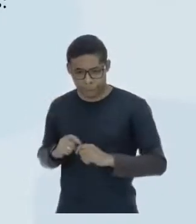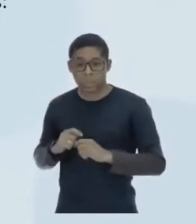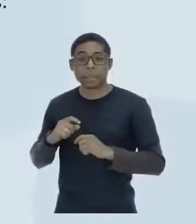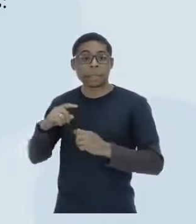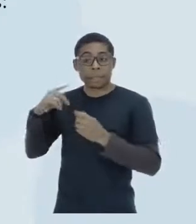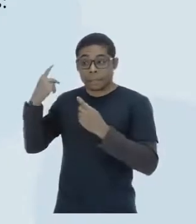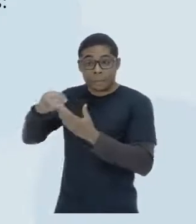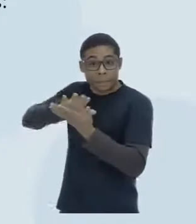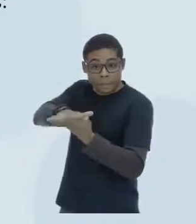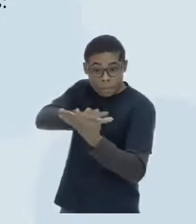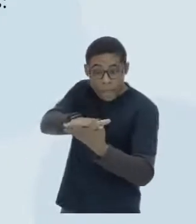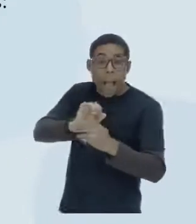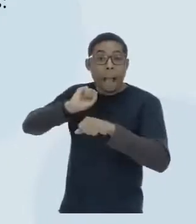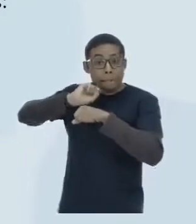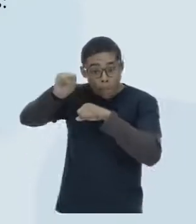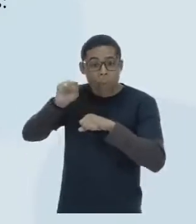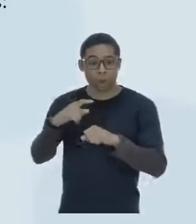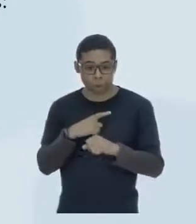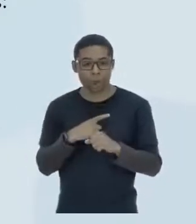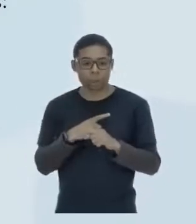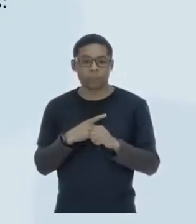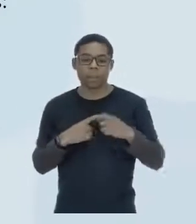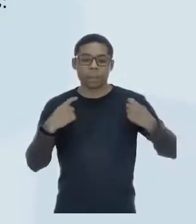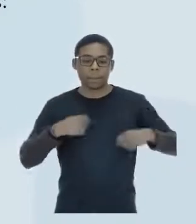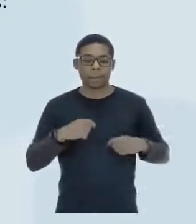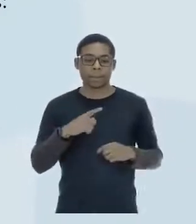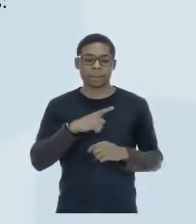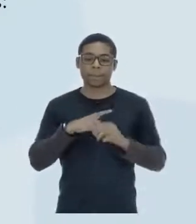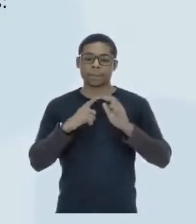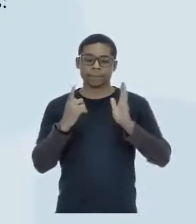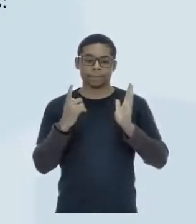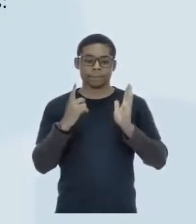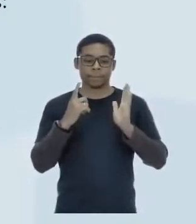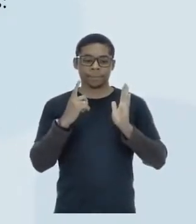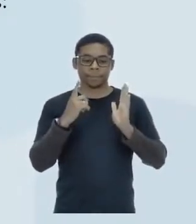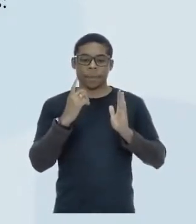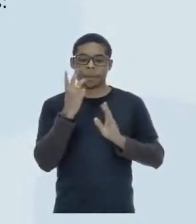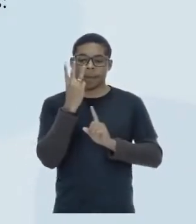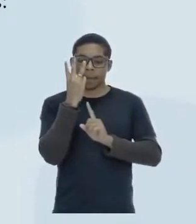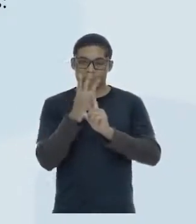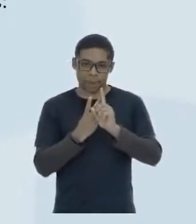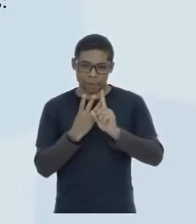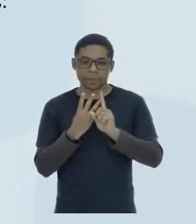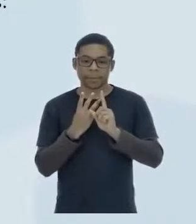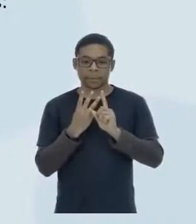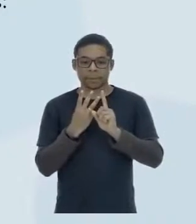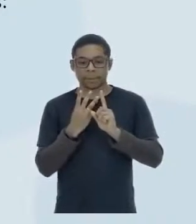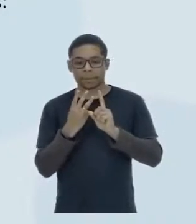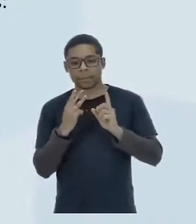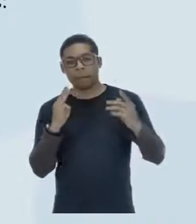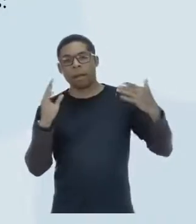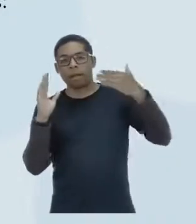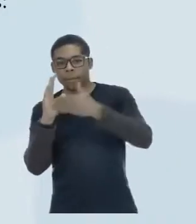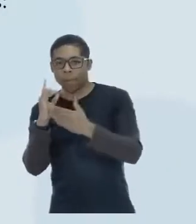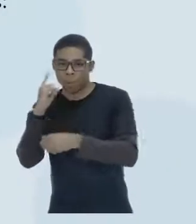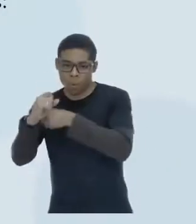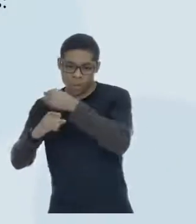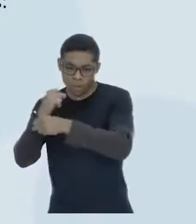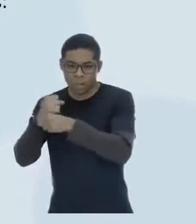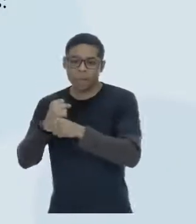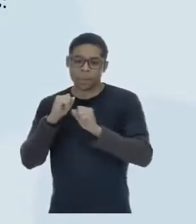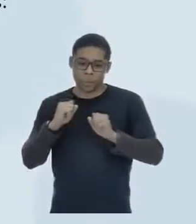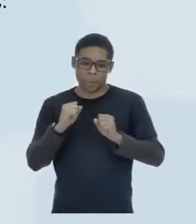detenção de 3 meses a 1 ano e multa. Lei número 9.605, de 12 de fevereiro de